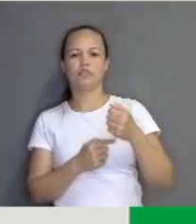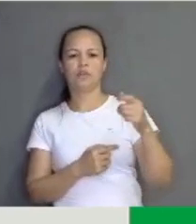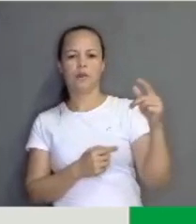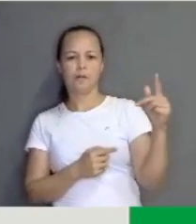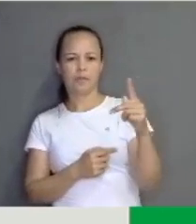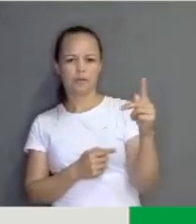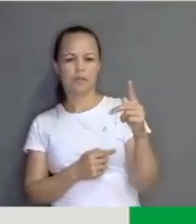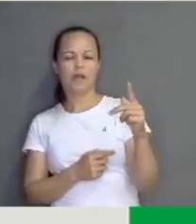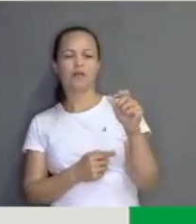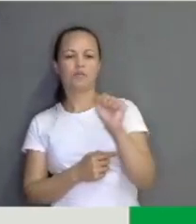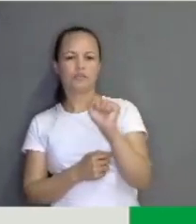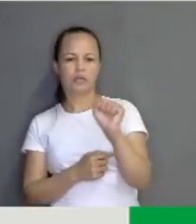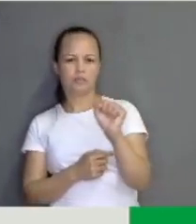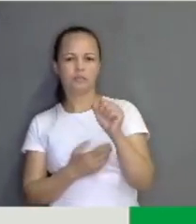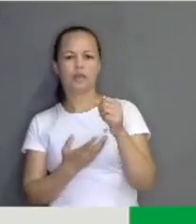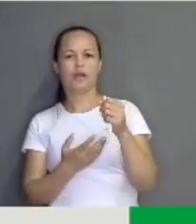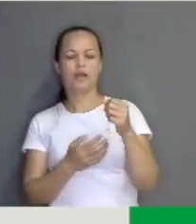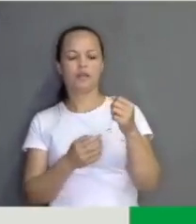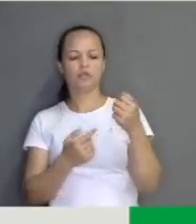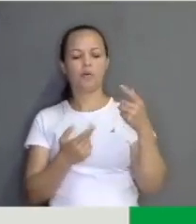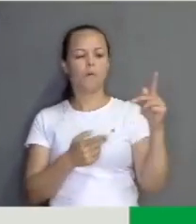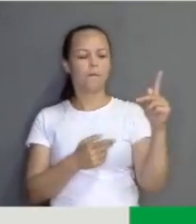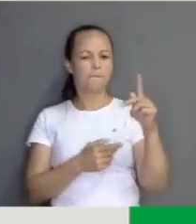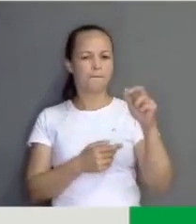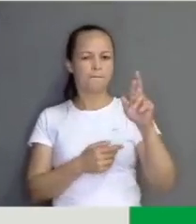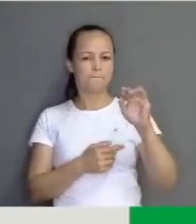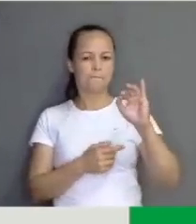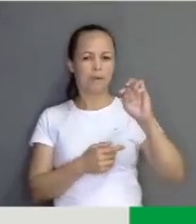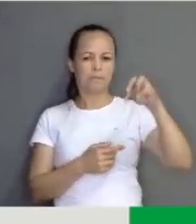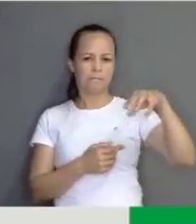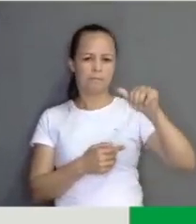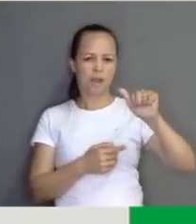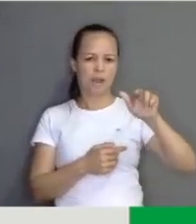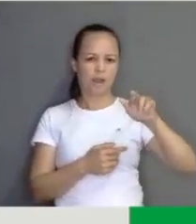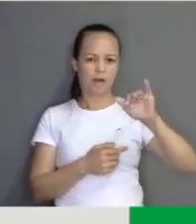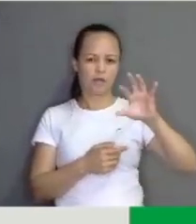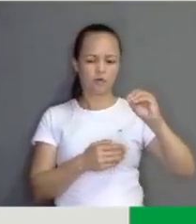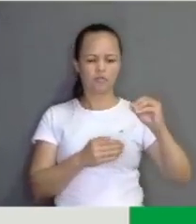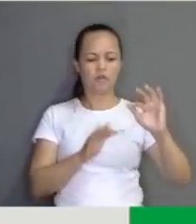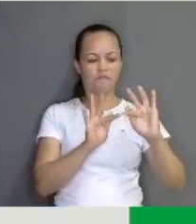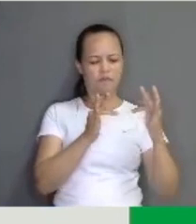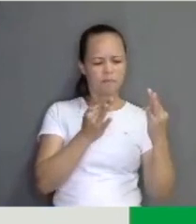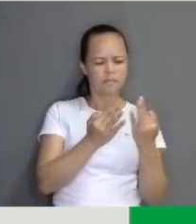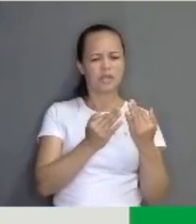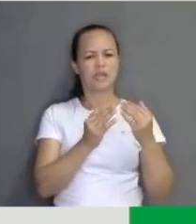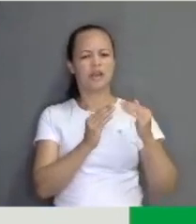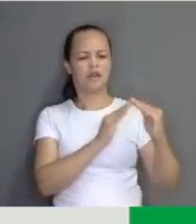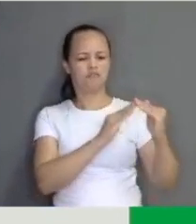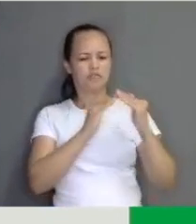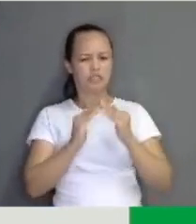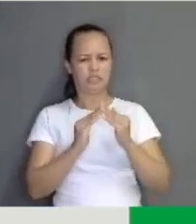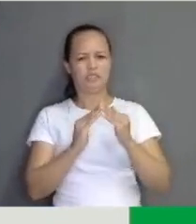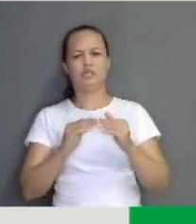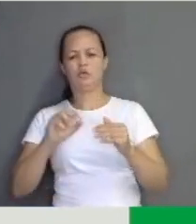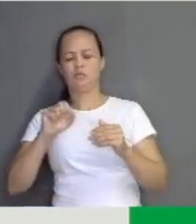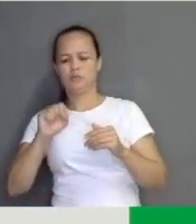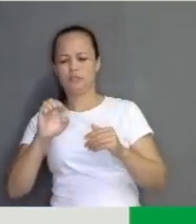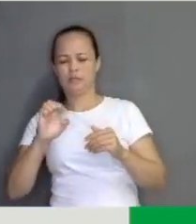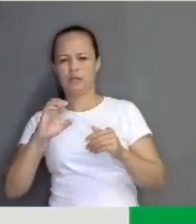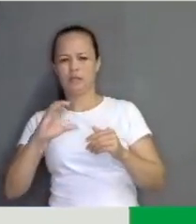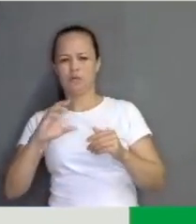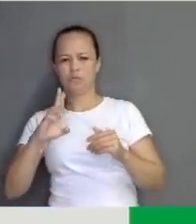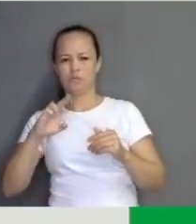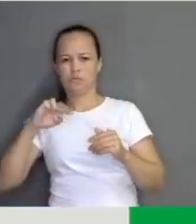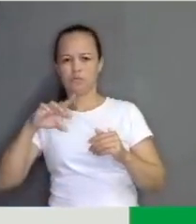os secundários. Os primários são aqueles, a família, vizinhos, tá? Os secundários são aquelas